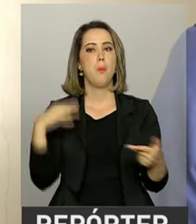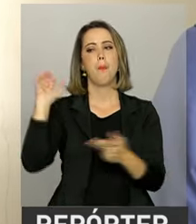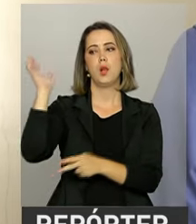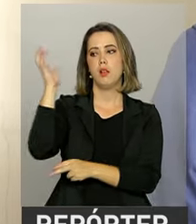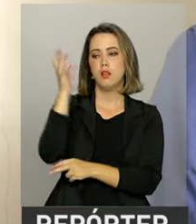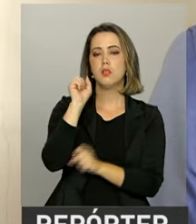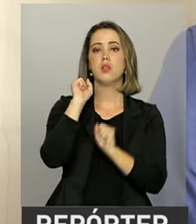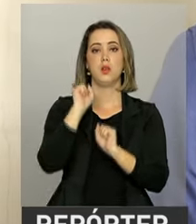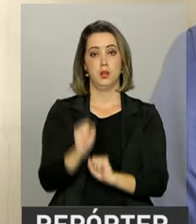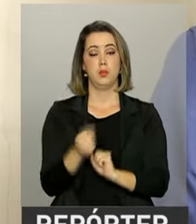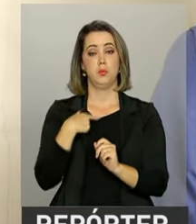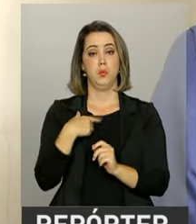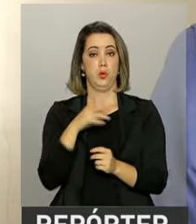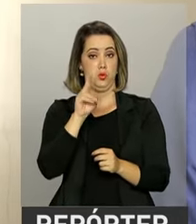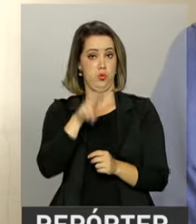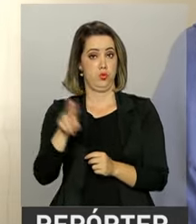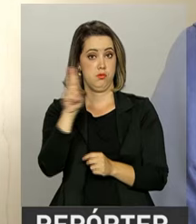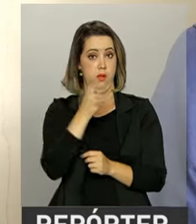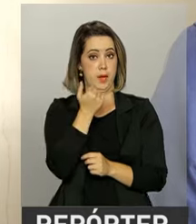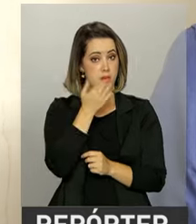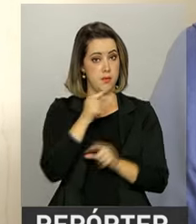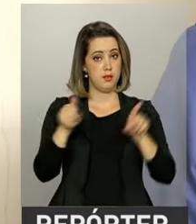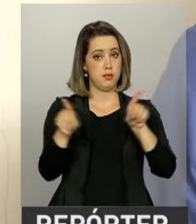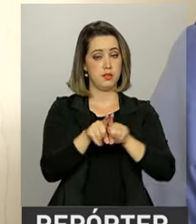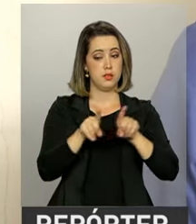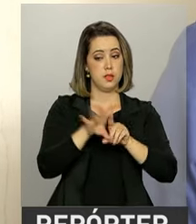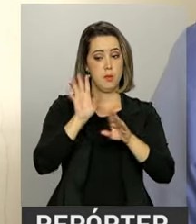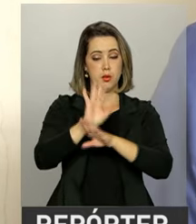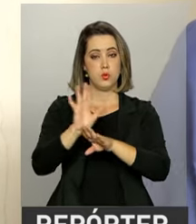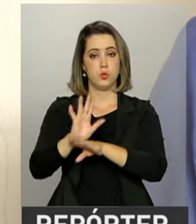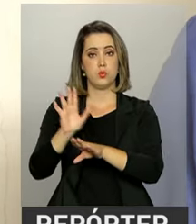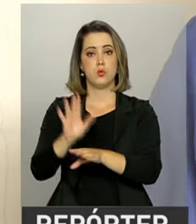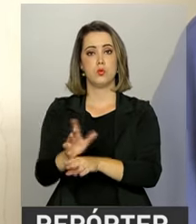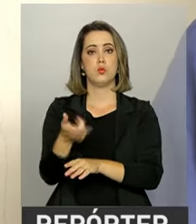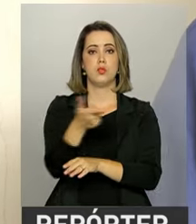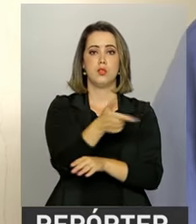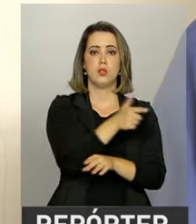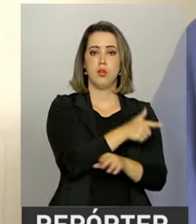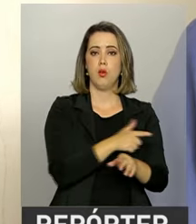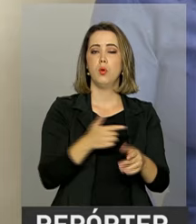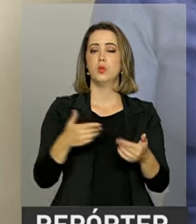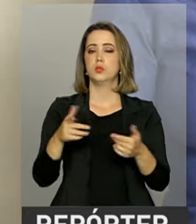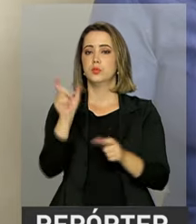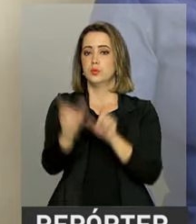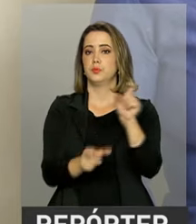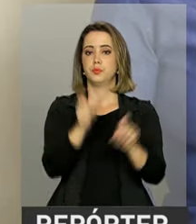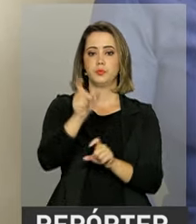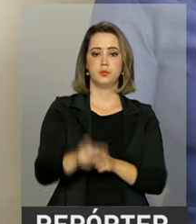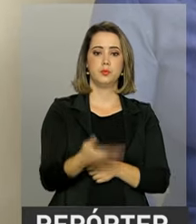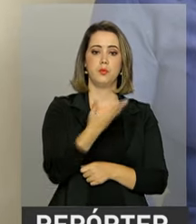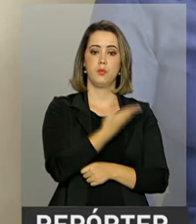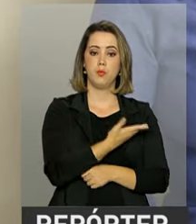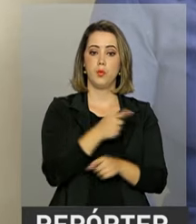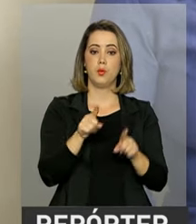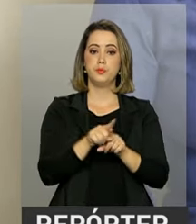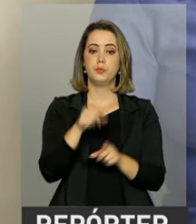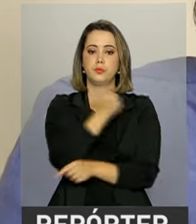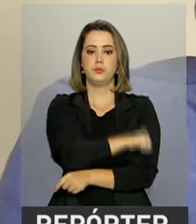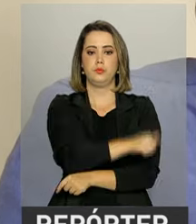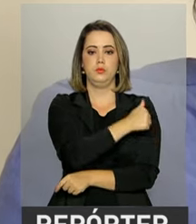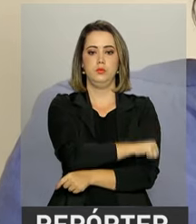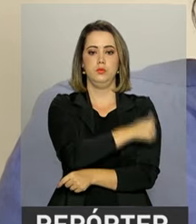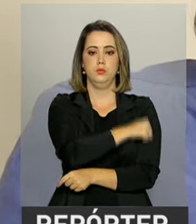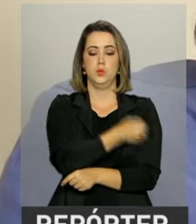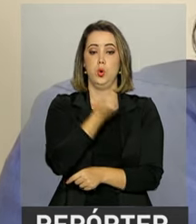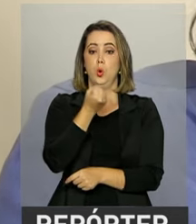podem servir para o próprio consumo, mas que pode beneficiar também as pessoas que estão à sua volta. A delegada afirma que no Rio de Janeiro